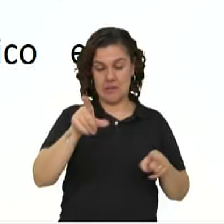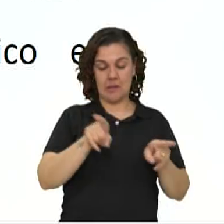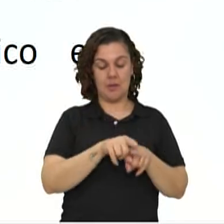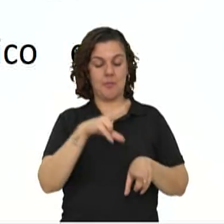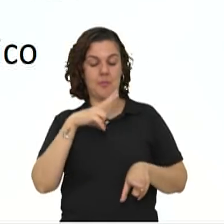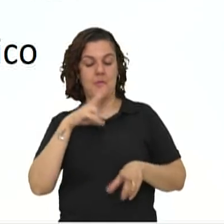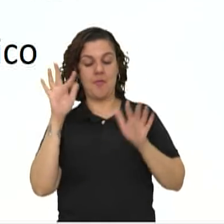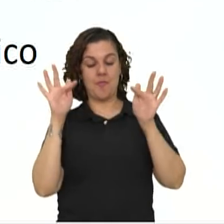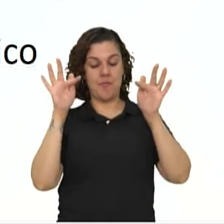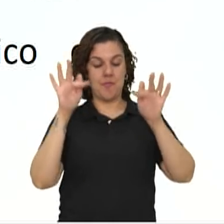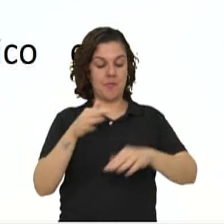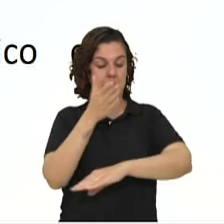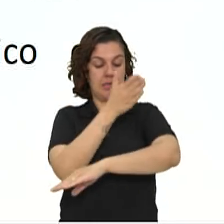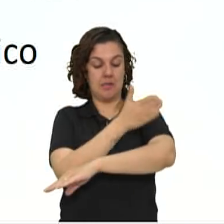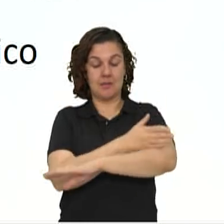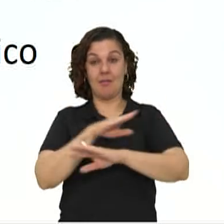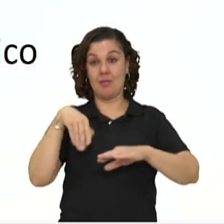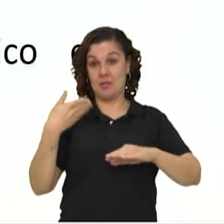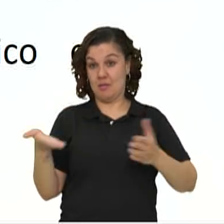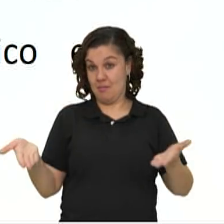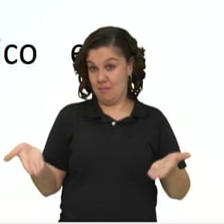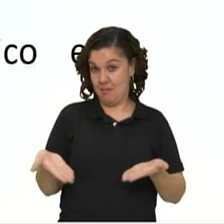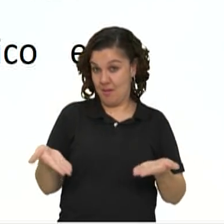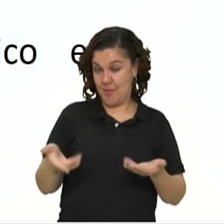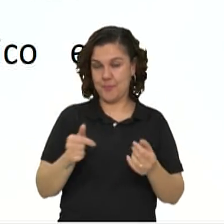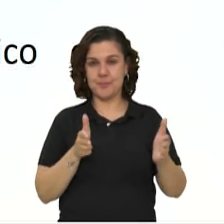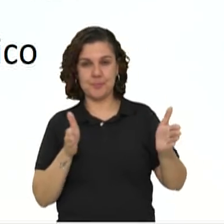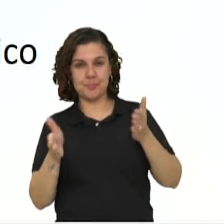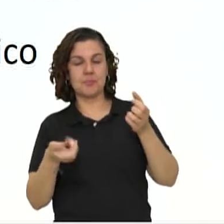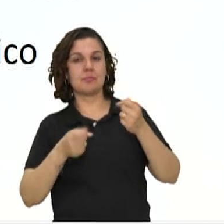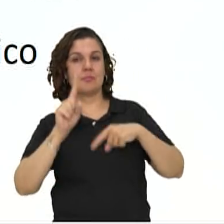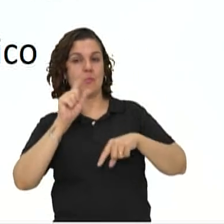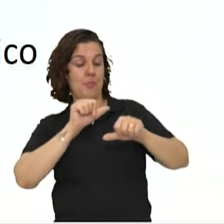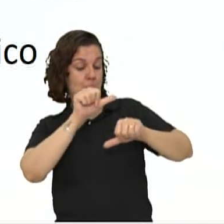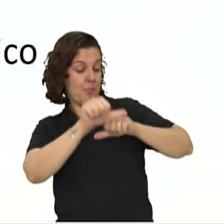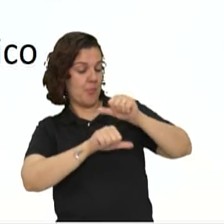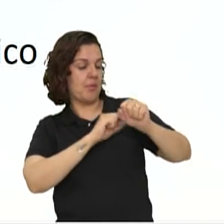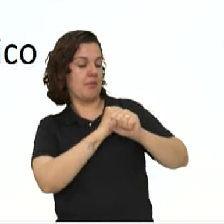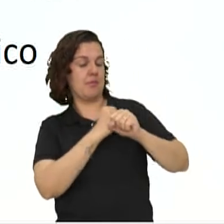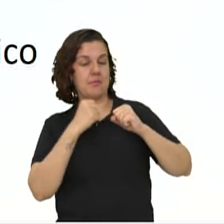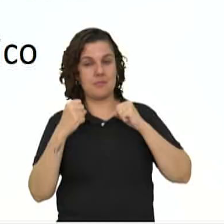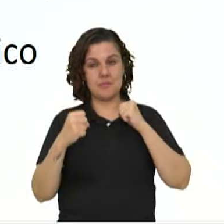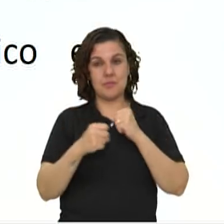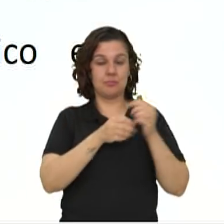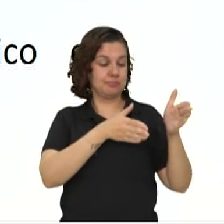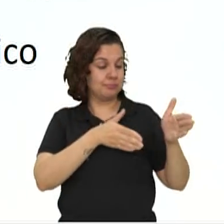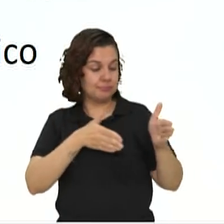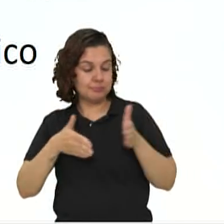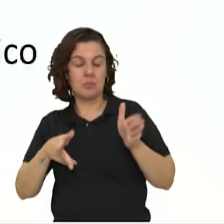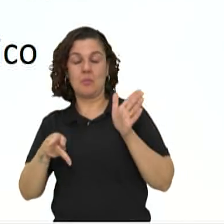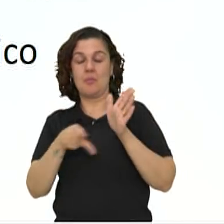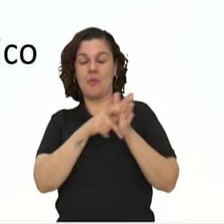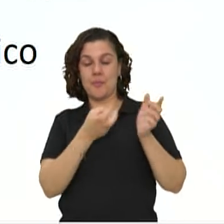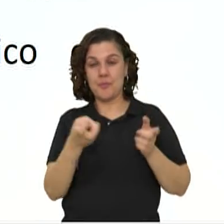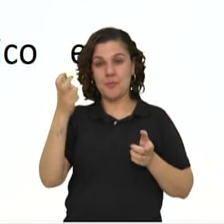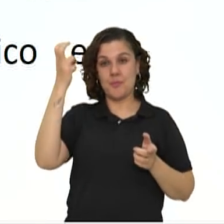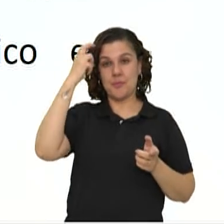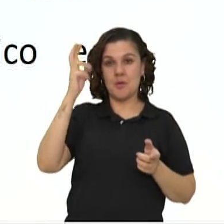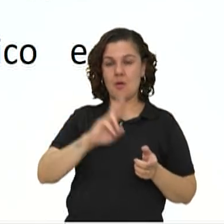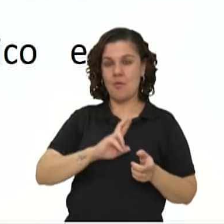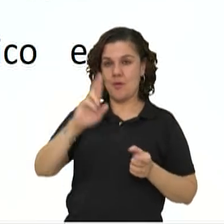fim da Idade Média até a Idade Contemporânea, bem como ocorreram diferentes mudanças na sociedade, num processo cultural,